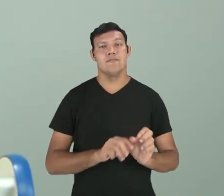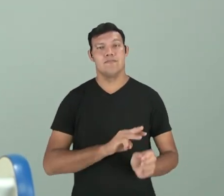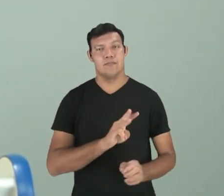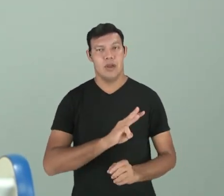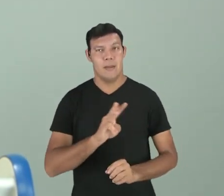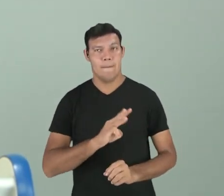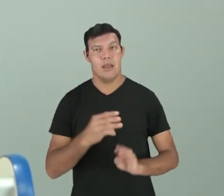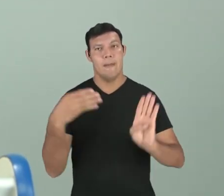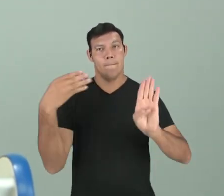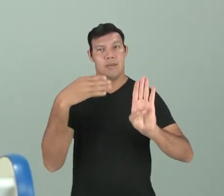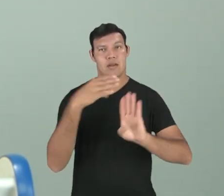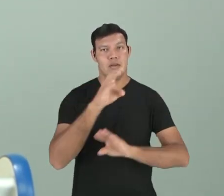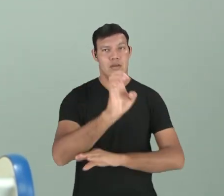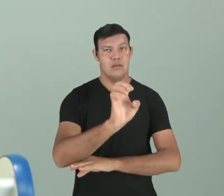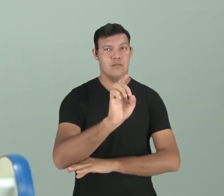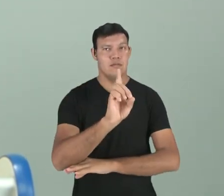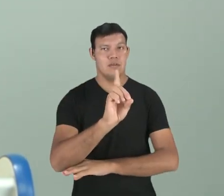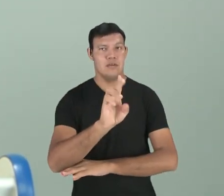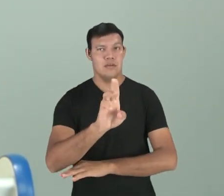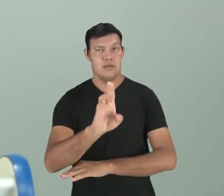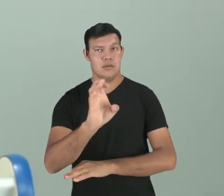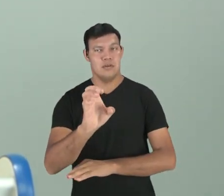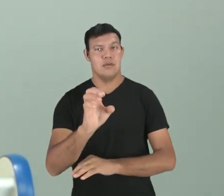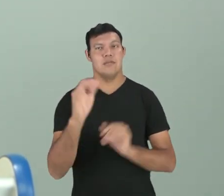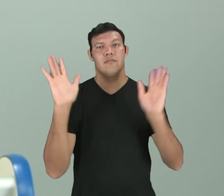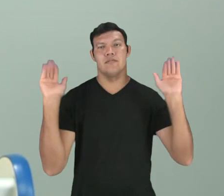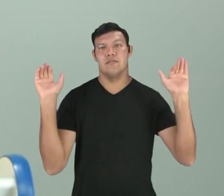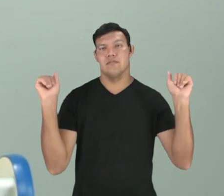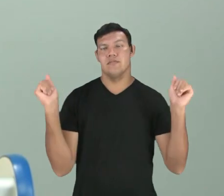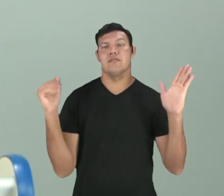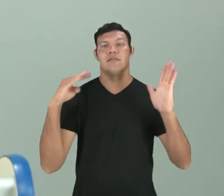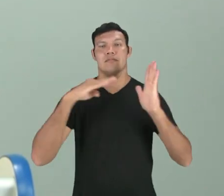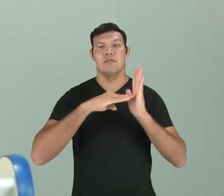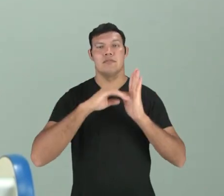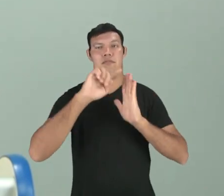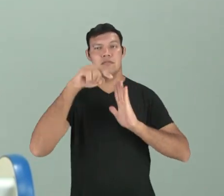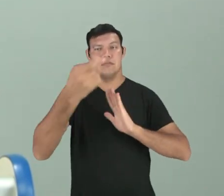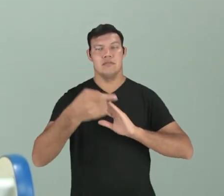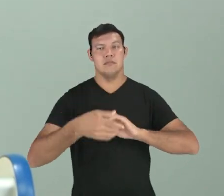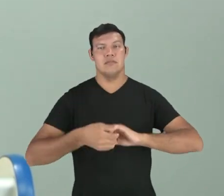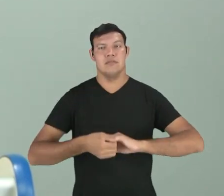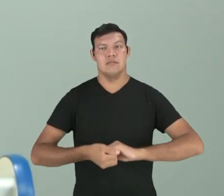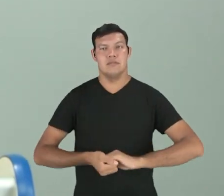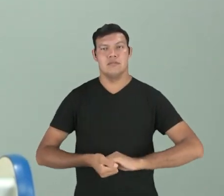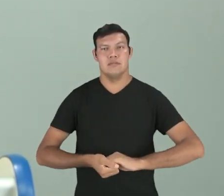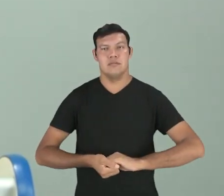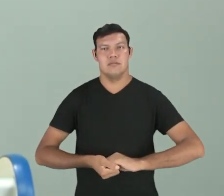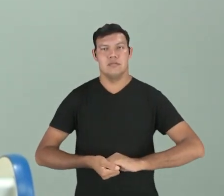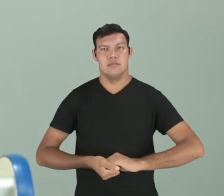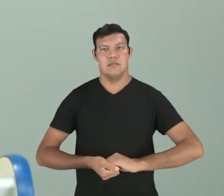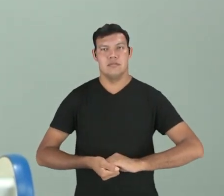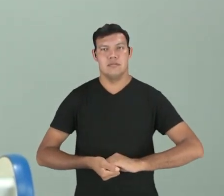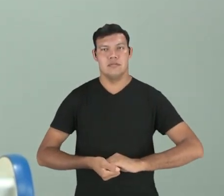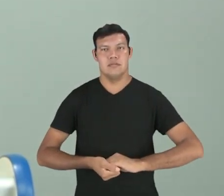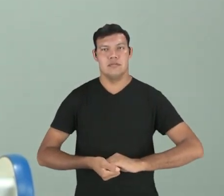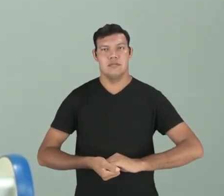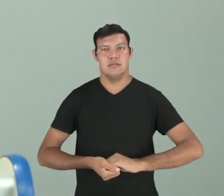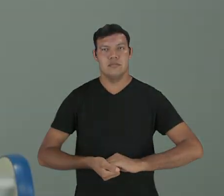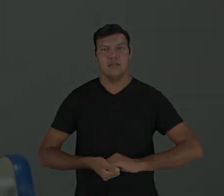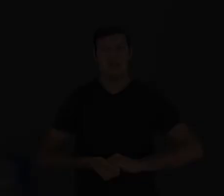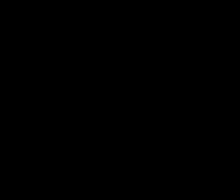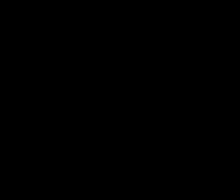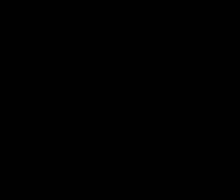Eduque. Tudo bem? Então, bye bye, tchau, tchau e nos vemos na nossa próxima aula. Até lá!